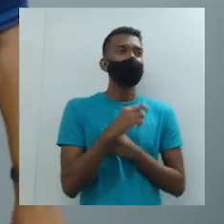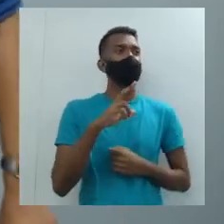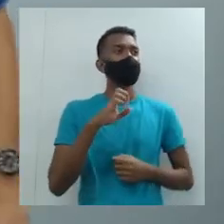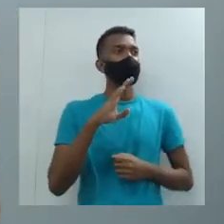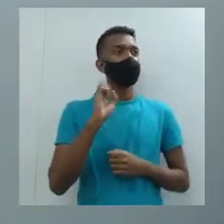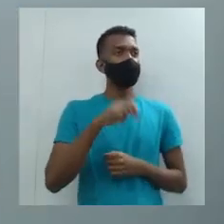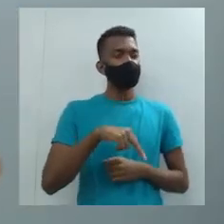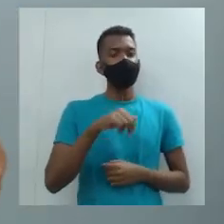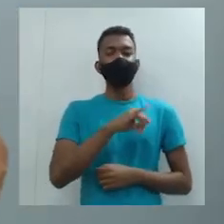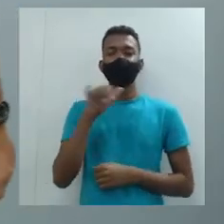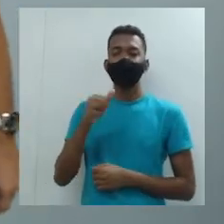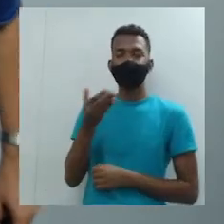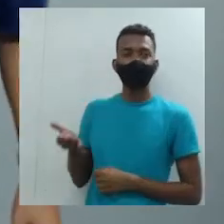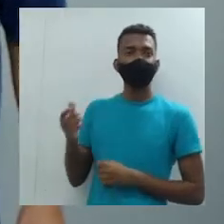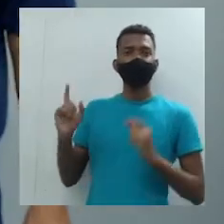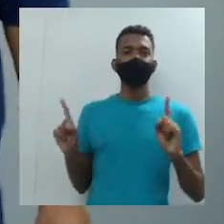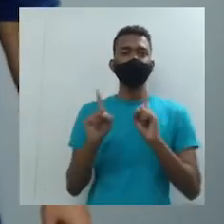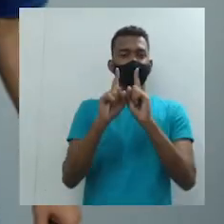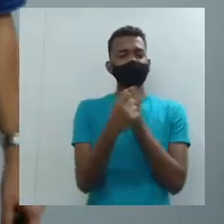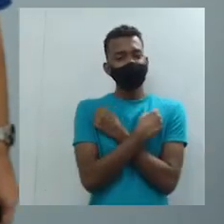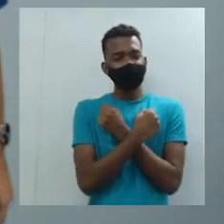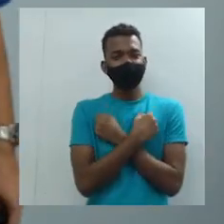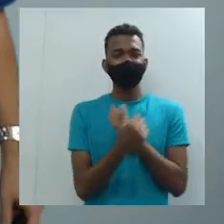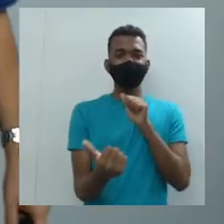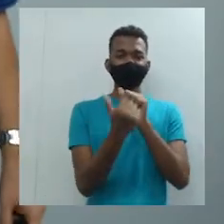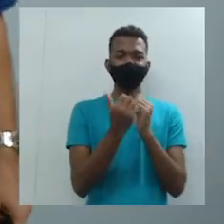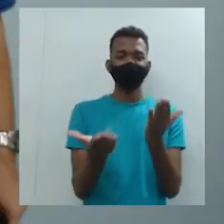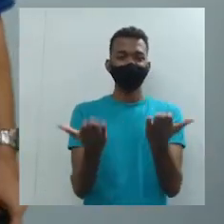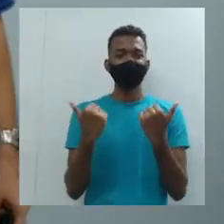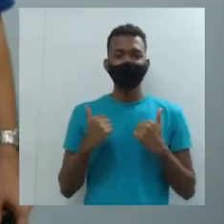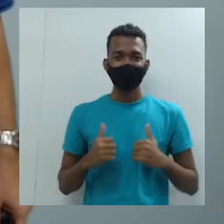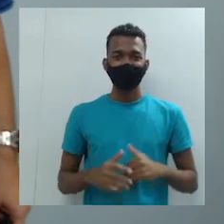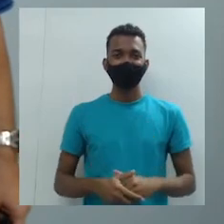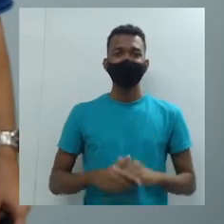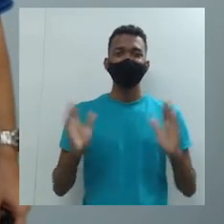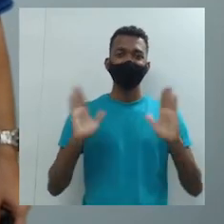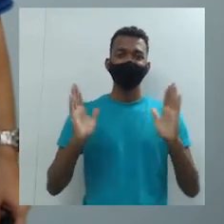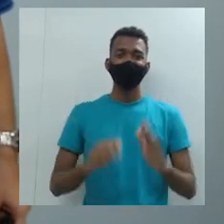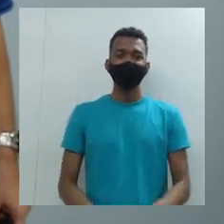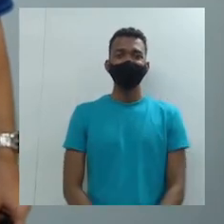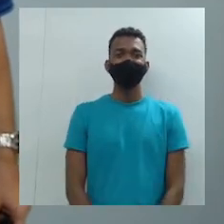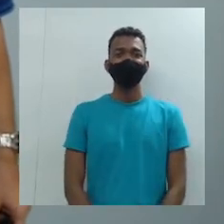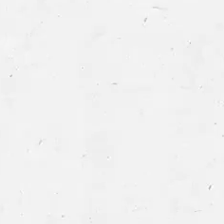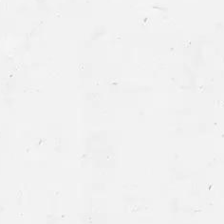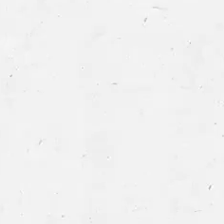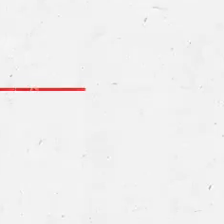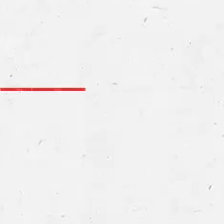professor Jamerson Marcelino. Fique conosco. Até mais, pessoal. Valeu, obrigado.